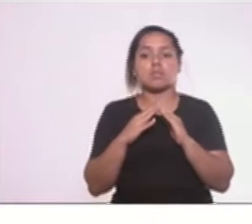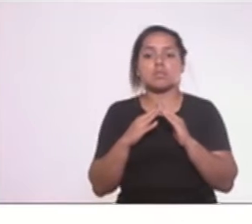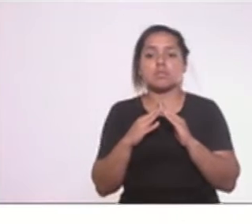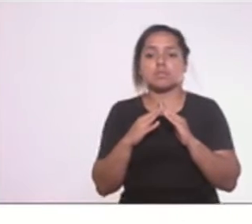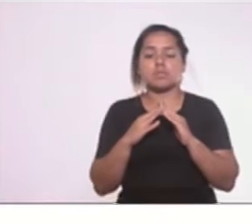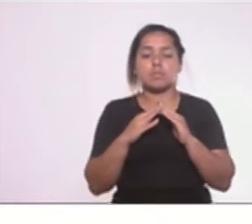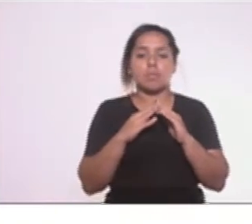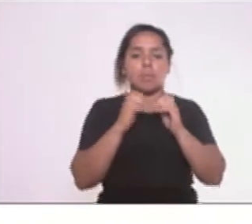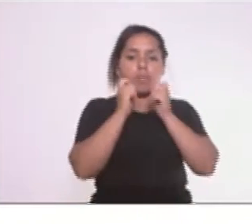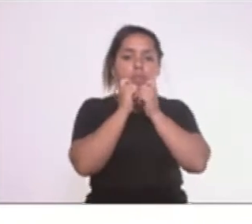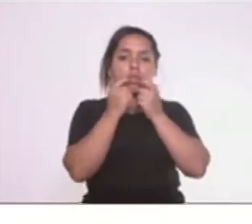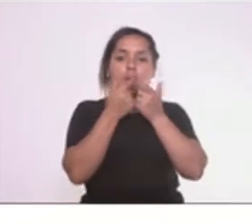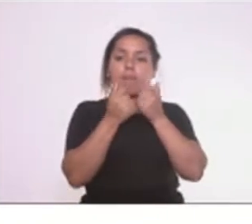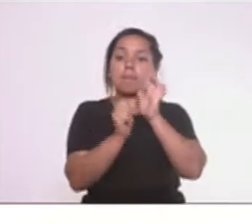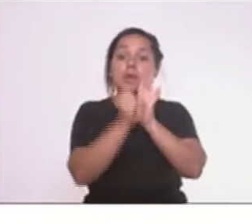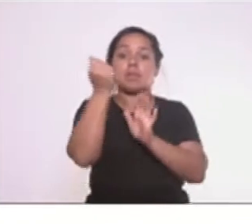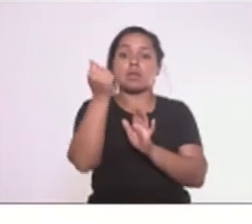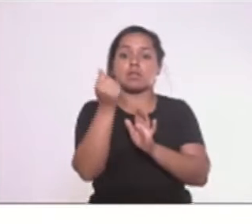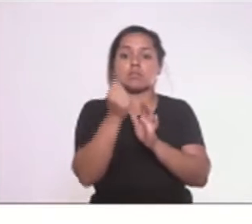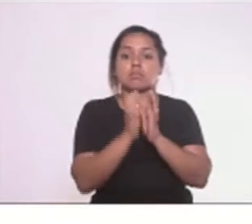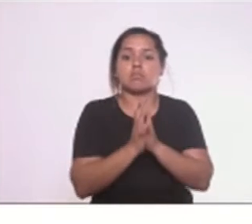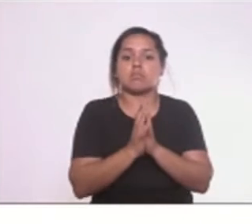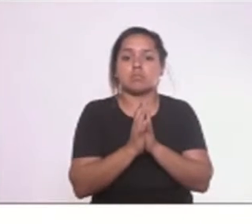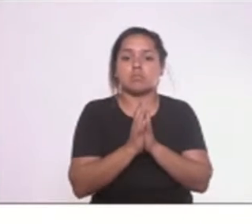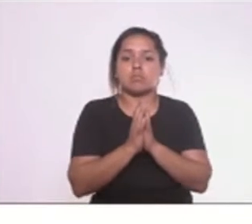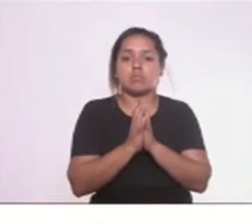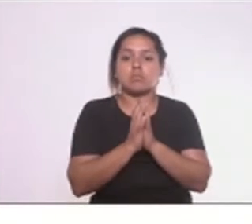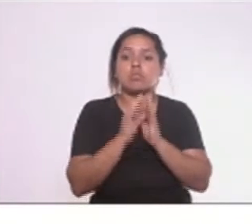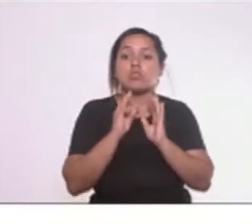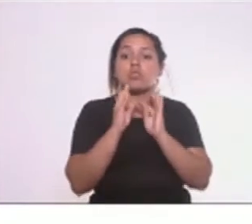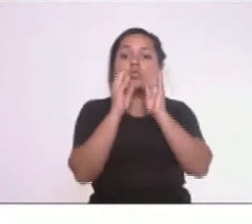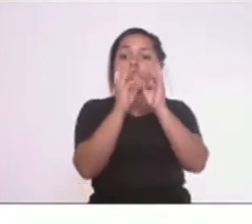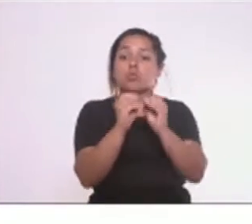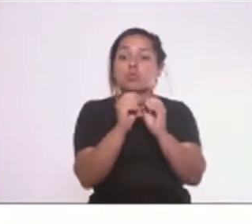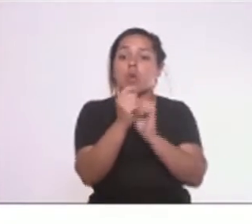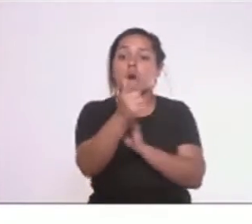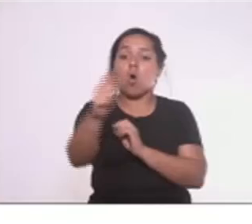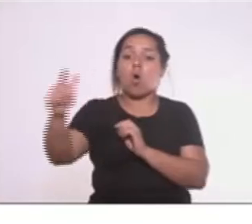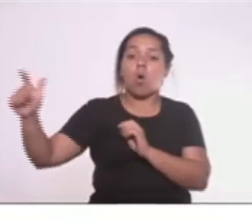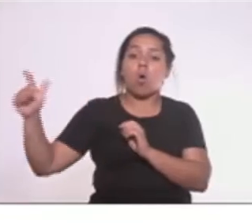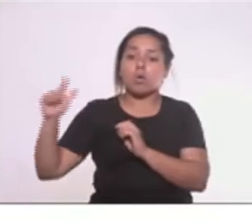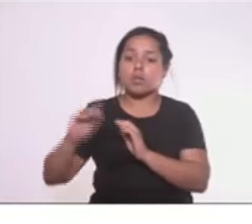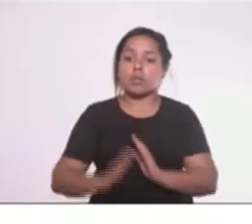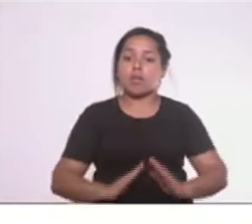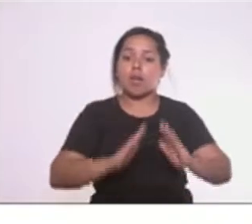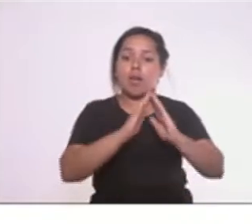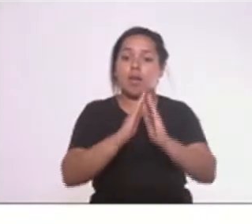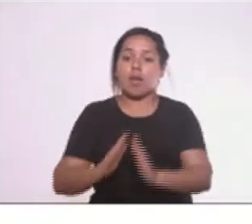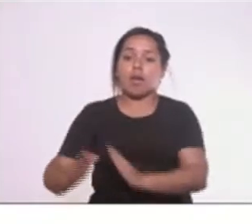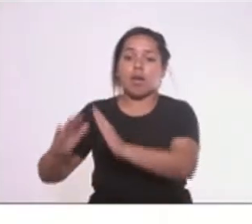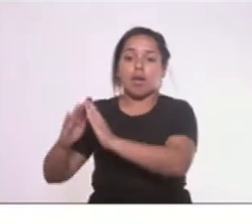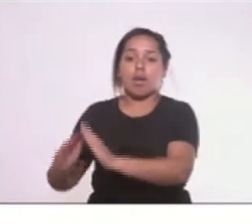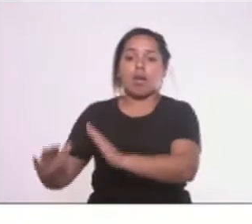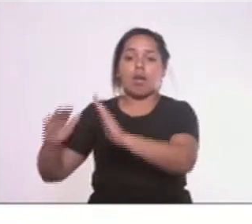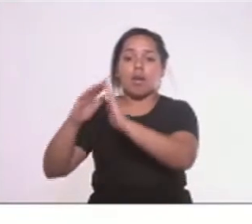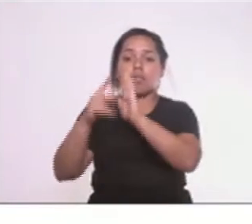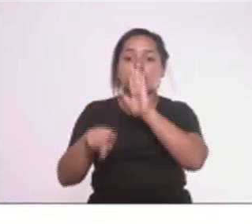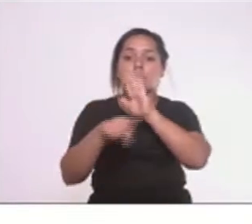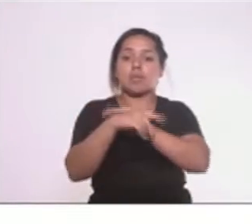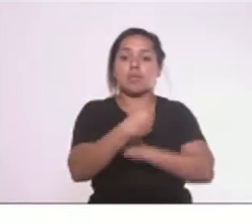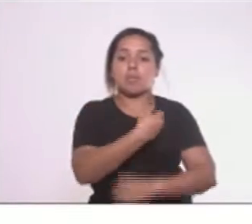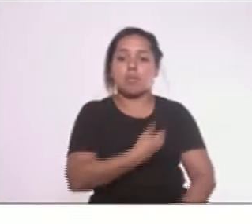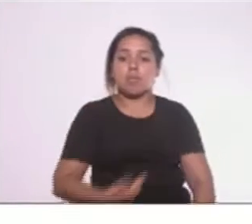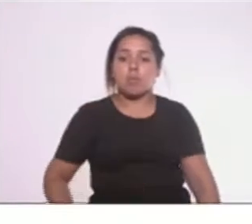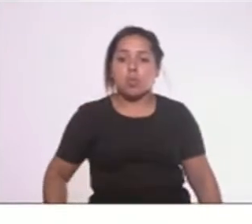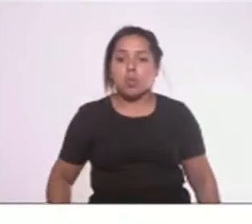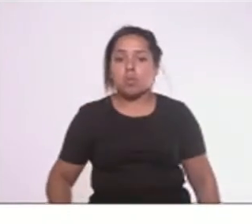instituiu de forma pioneira, levando em conta todas as demais casas parlamentares do Brasil, desde o Congresso Nacional,